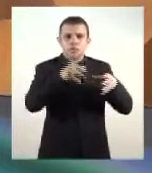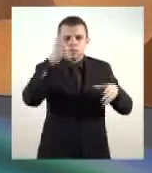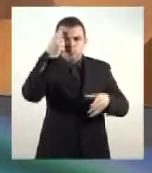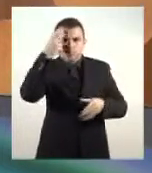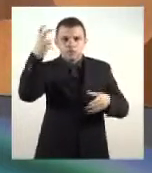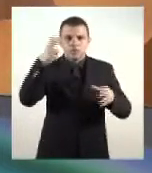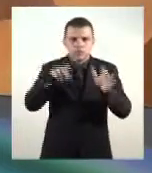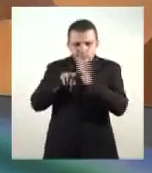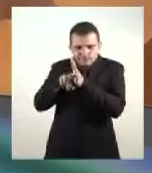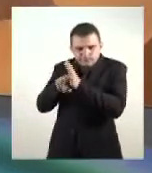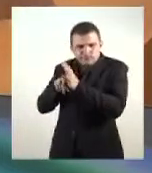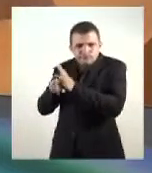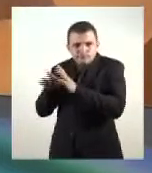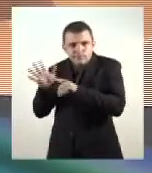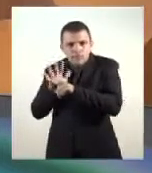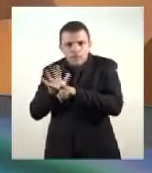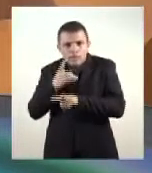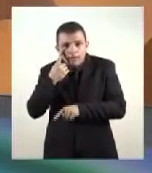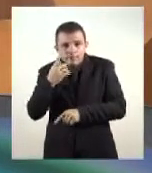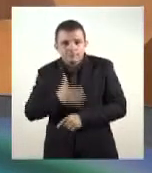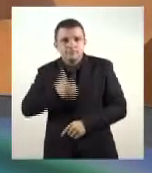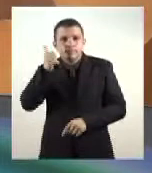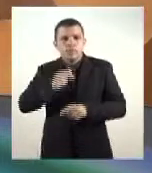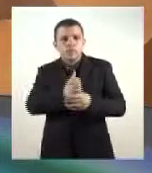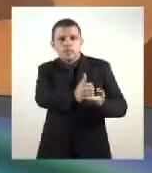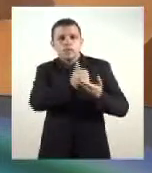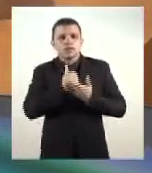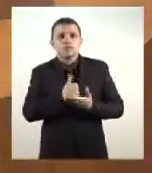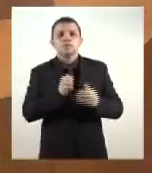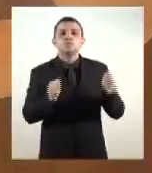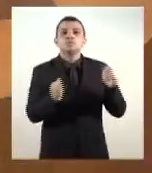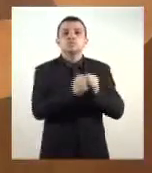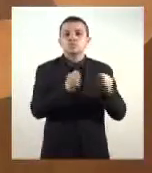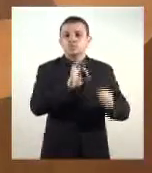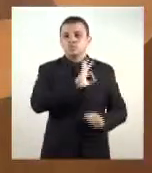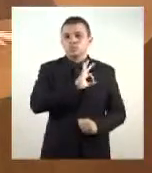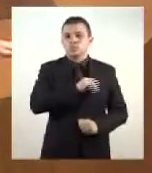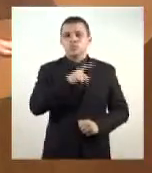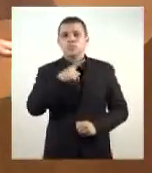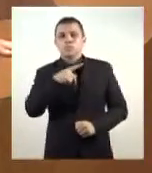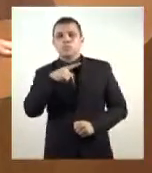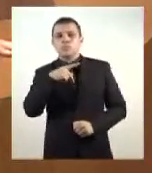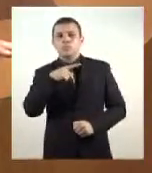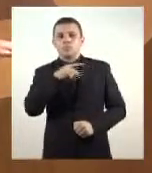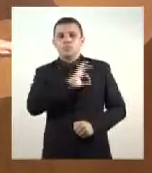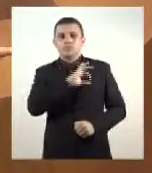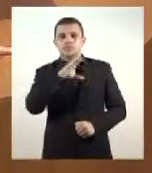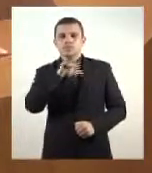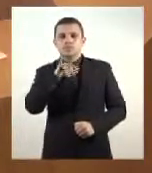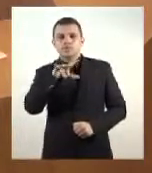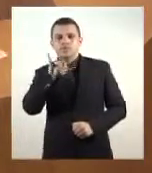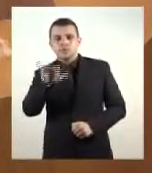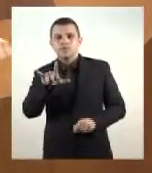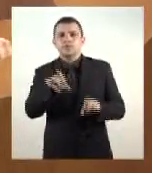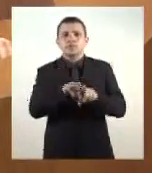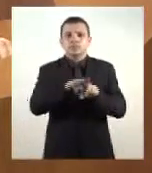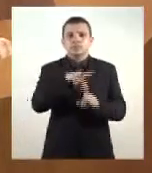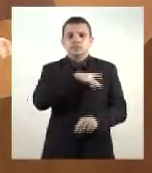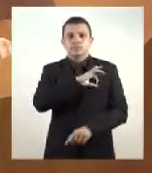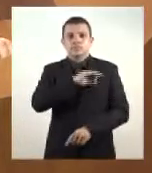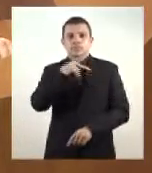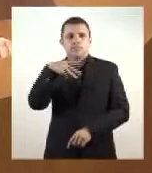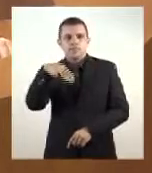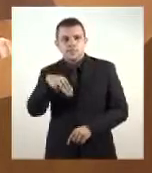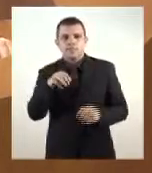de melhorar a contribuição que já vem sendo dada pela Polícia Civil e pela Polícia Militar do Maranhão? Será que nós não temos ou não